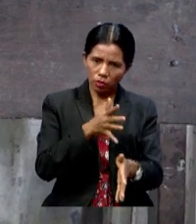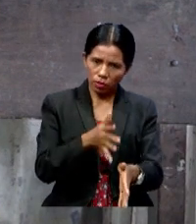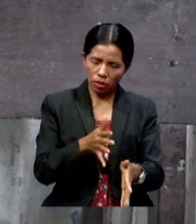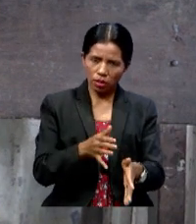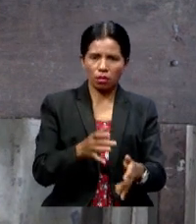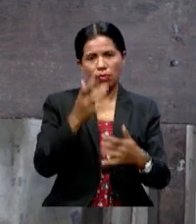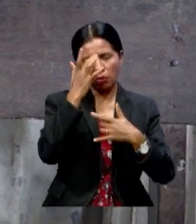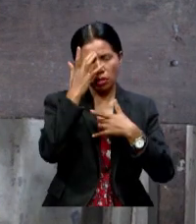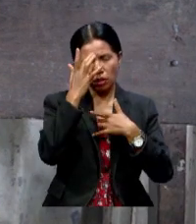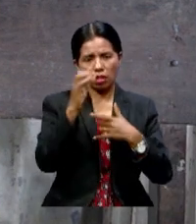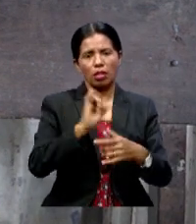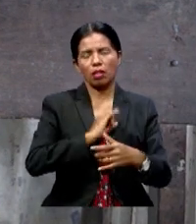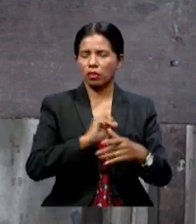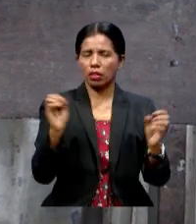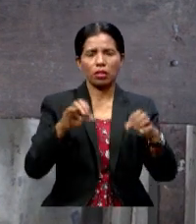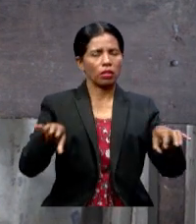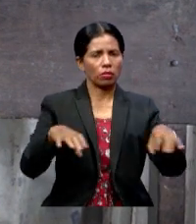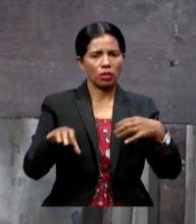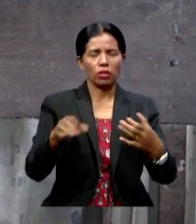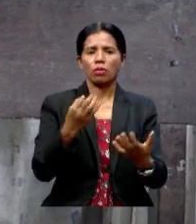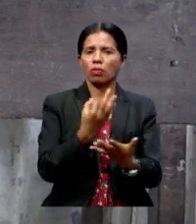kona. Osanos la iya.